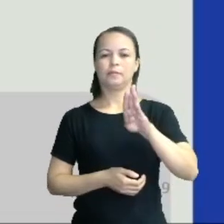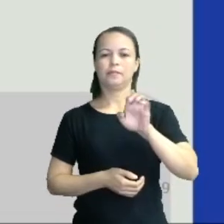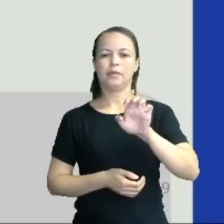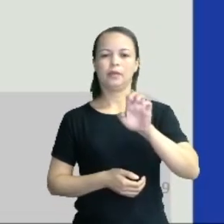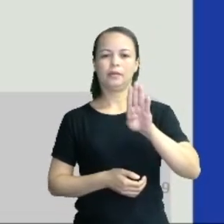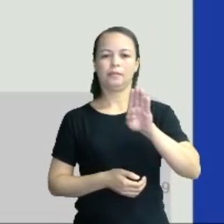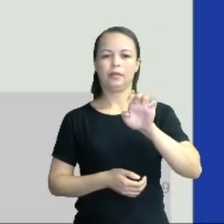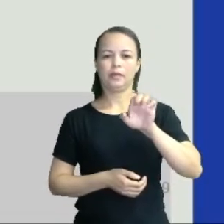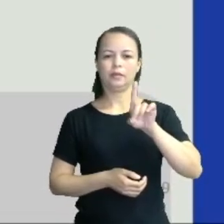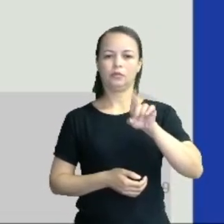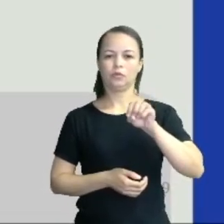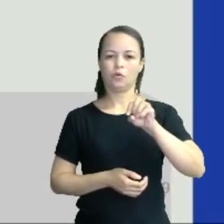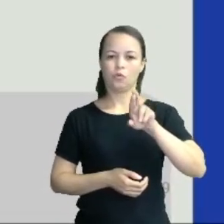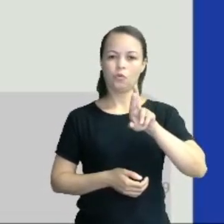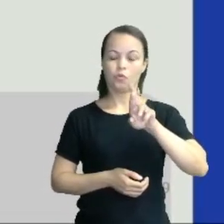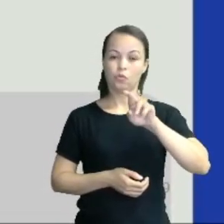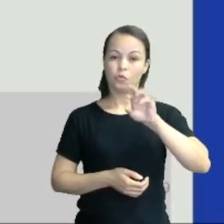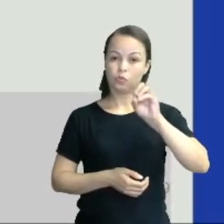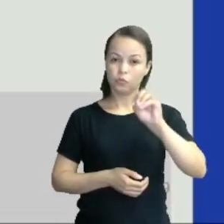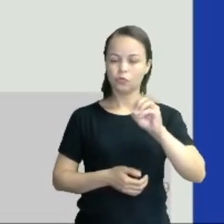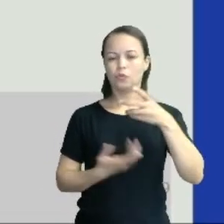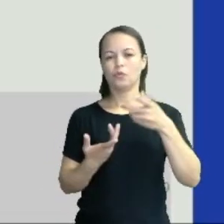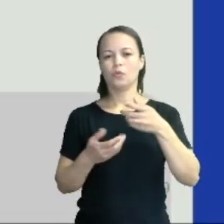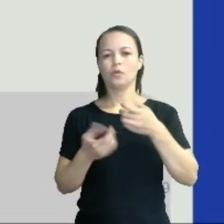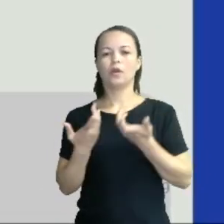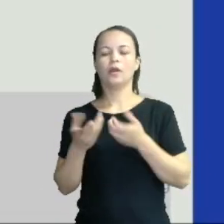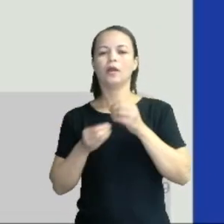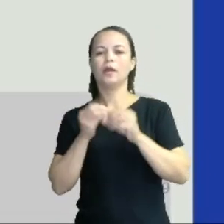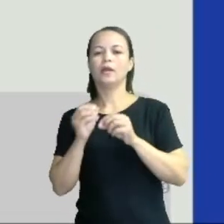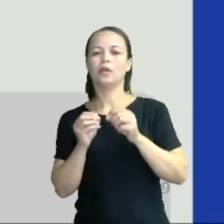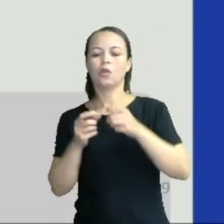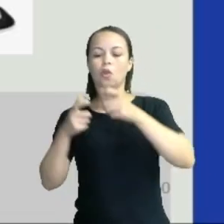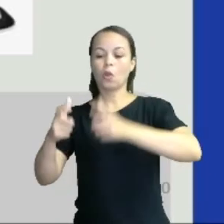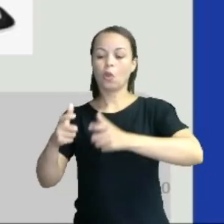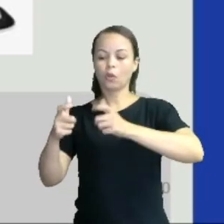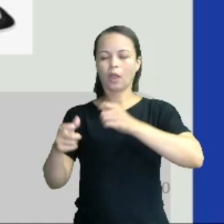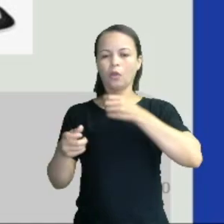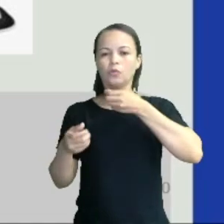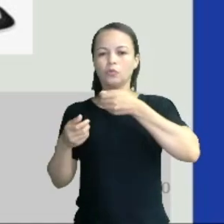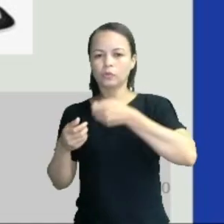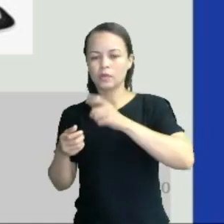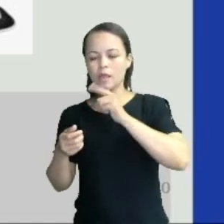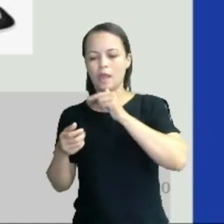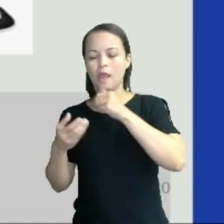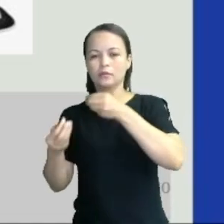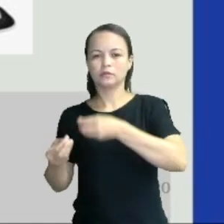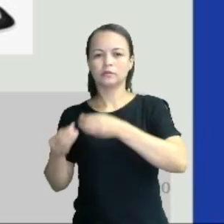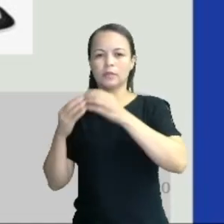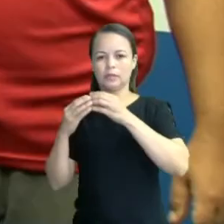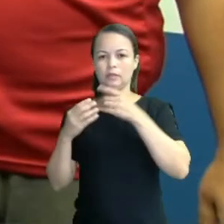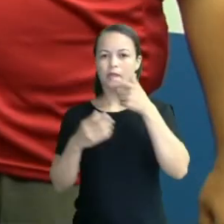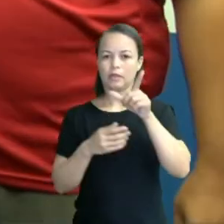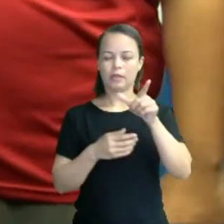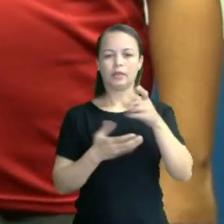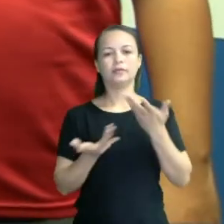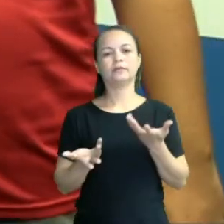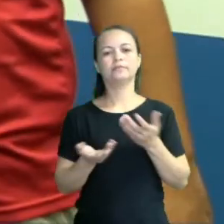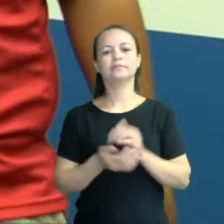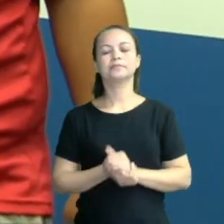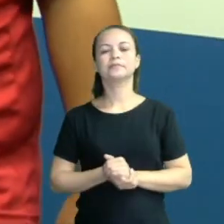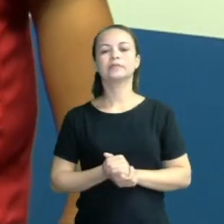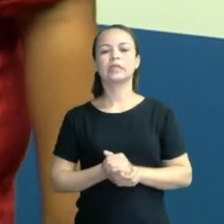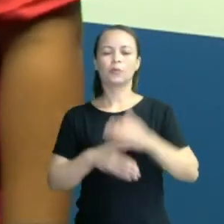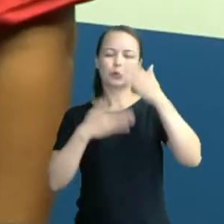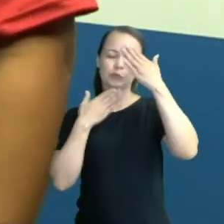Bebedouro, local onde se bebe. E bebedor, aquele que bebe. Certo? Muito obrigado